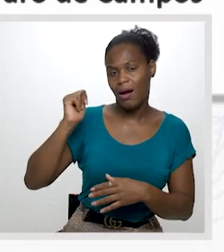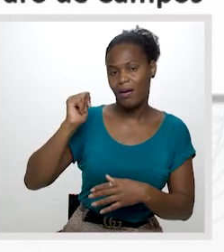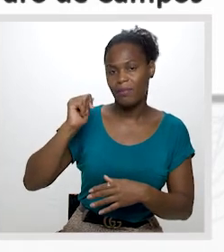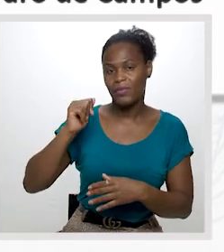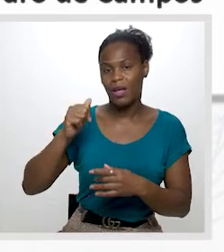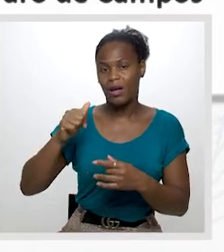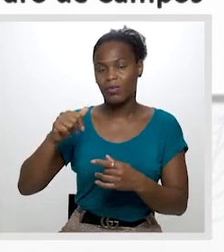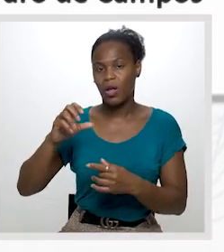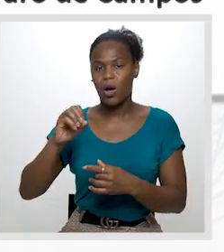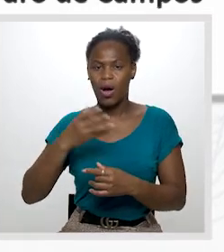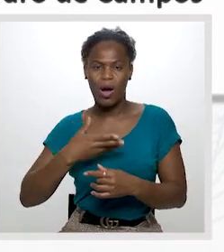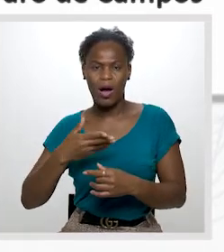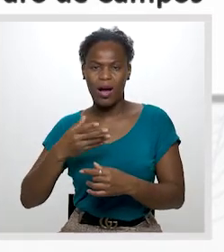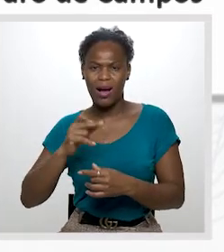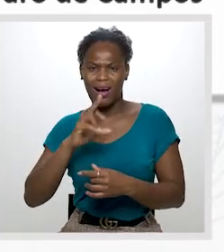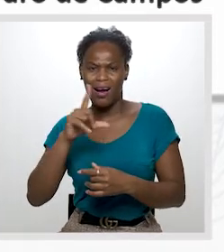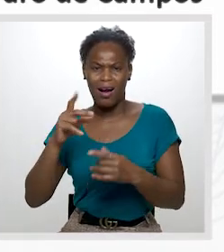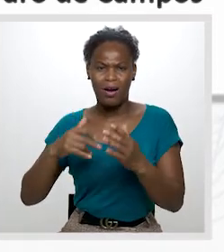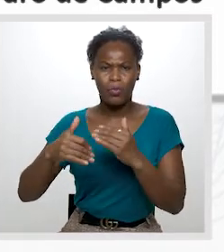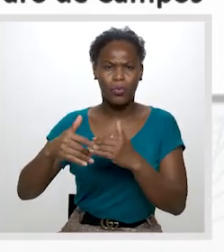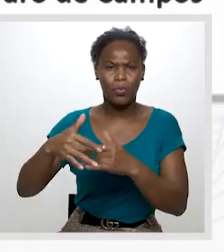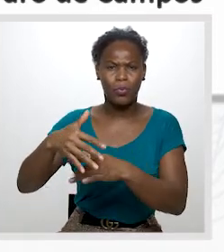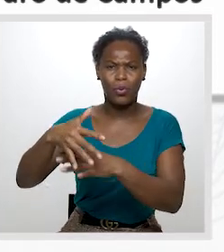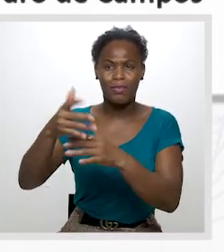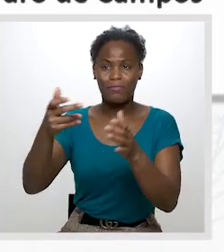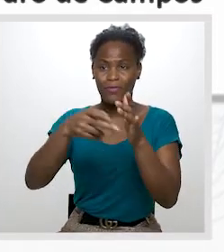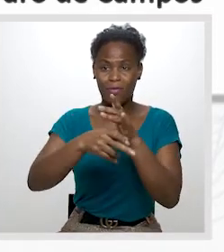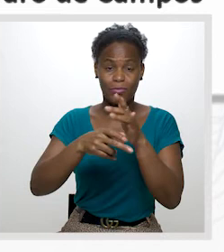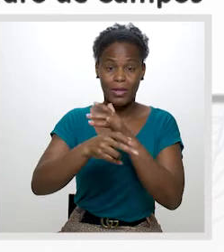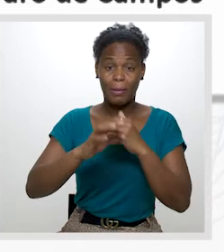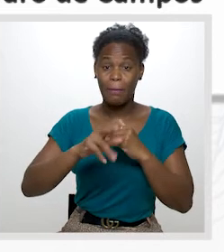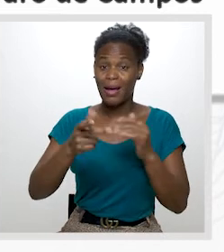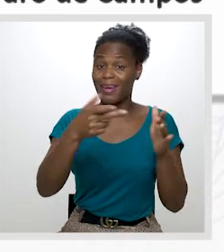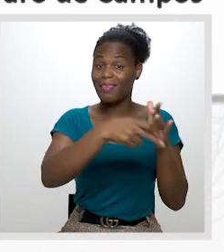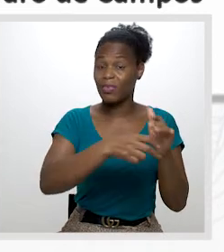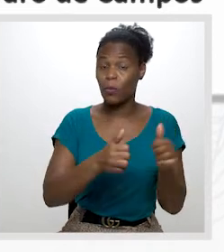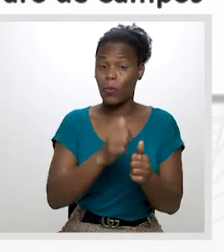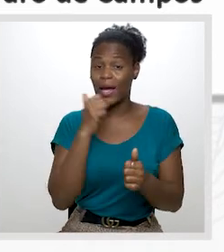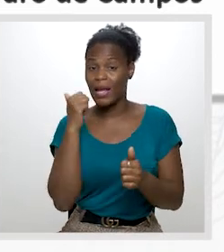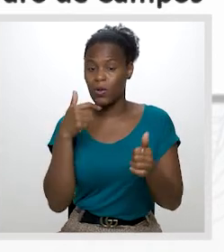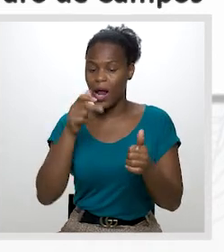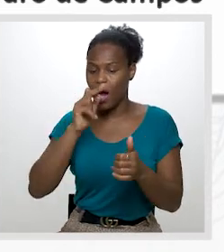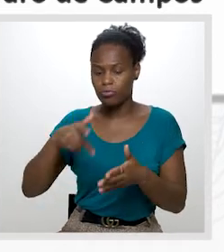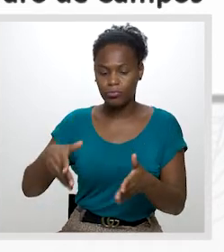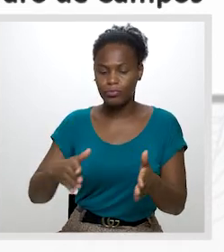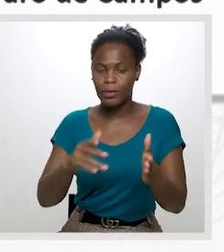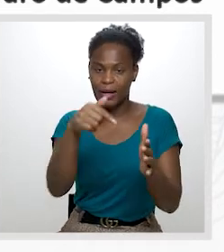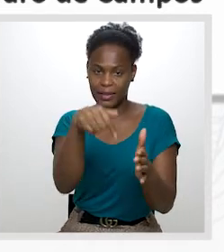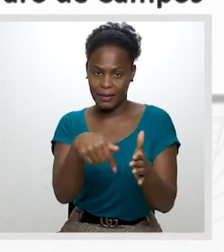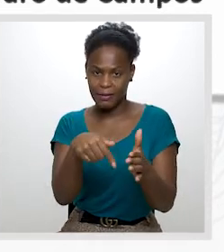si, a orla lavando seu fumo. Vem entrando e amanhã entra com ele. E no